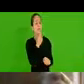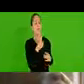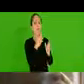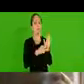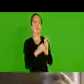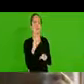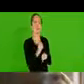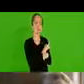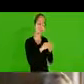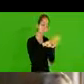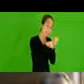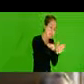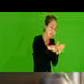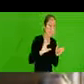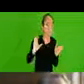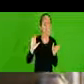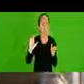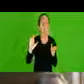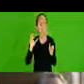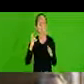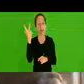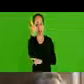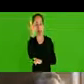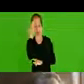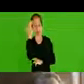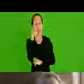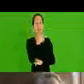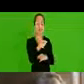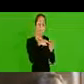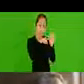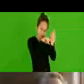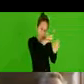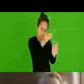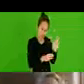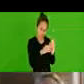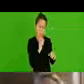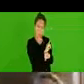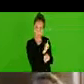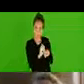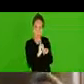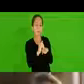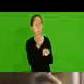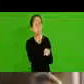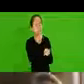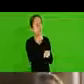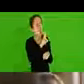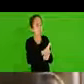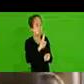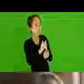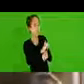físicas e naturais deveria continuar a ser utilizado como referência para o estudo dos fenômenos humanos e sociais.